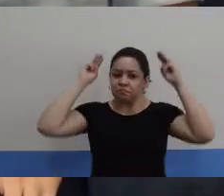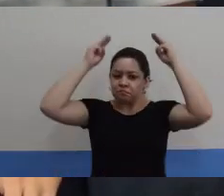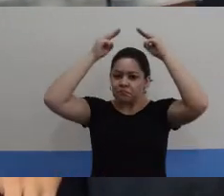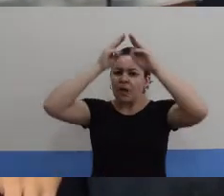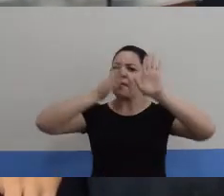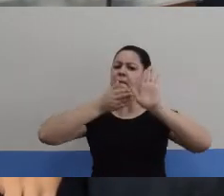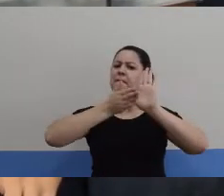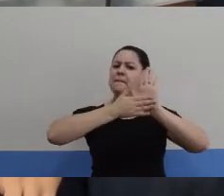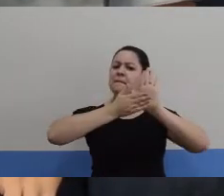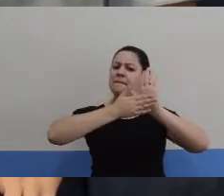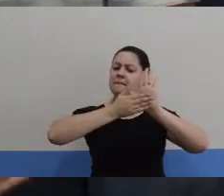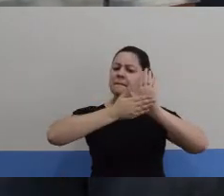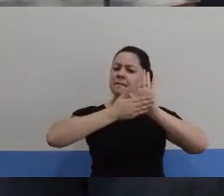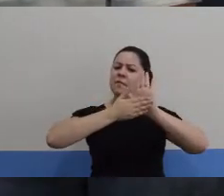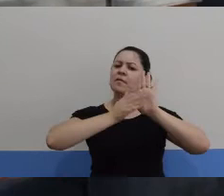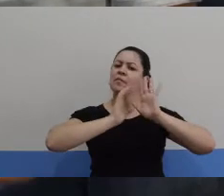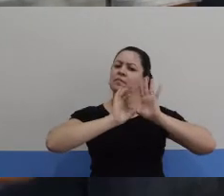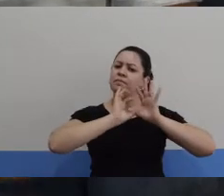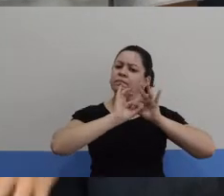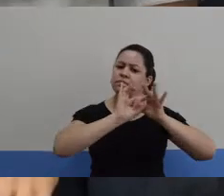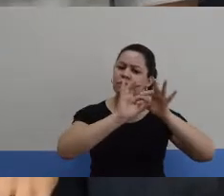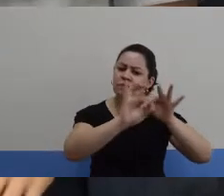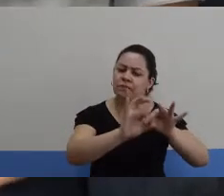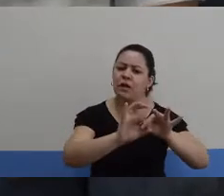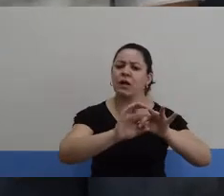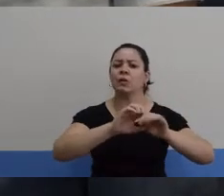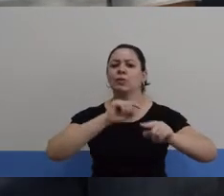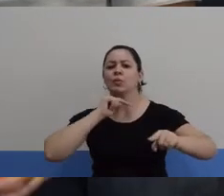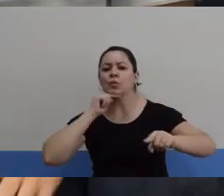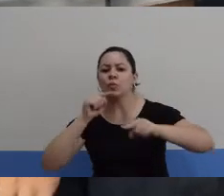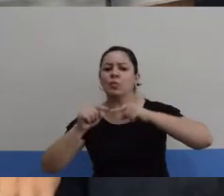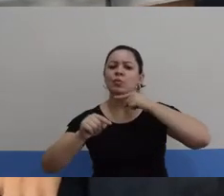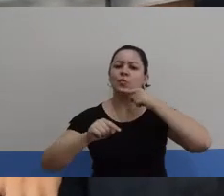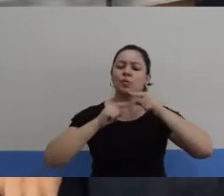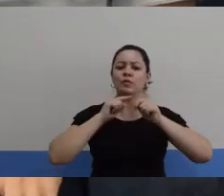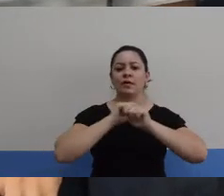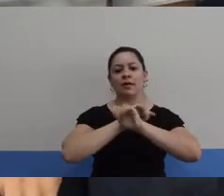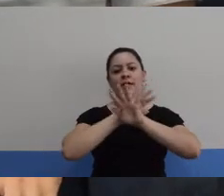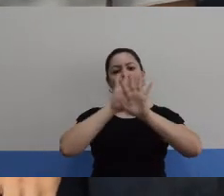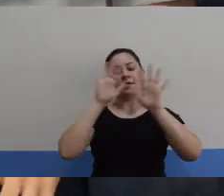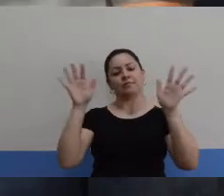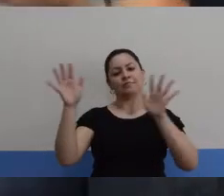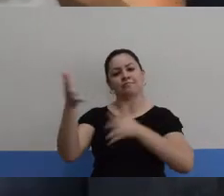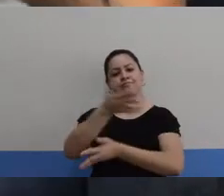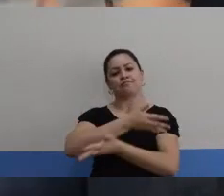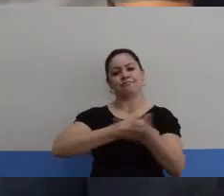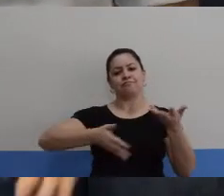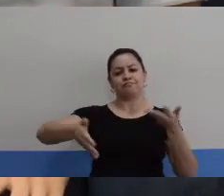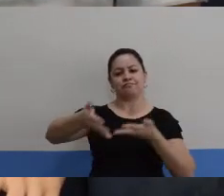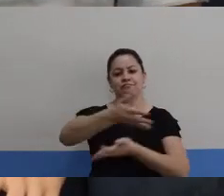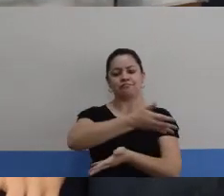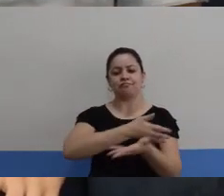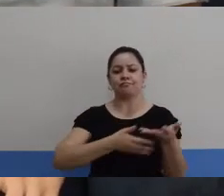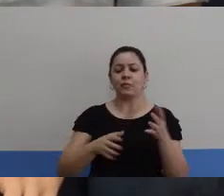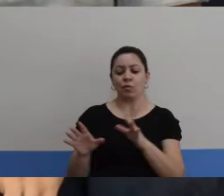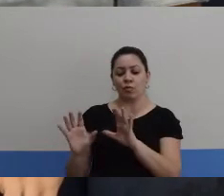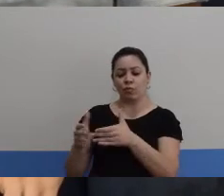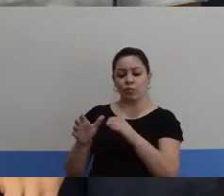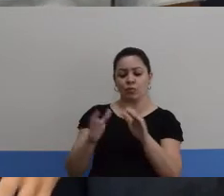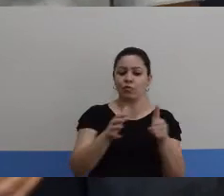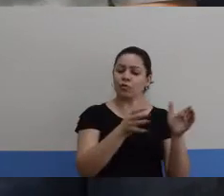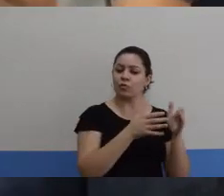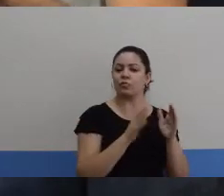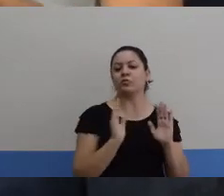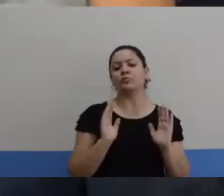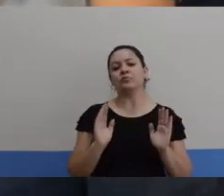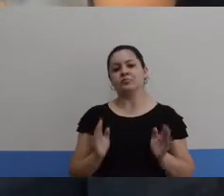proposta. Contextualizar, revisar, tirar algumas dúvidas e interagir com vocês, com as comissões paroquiais.